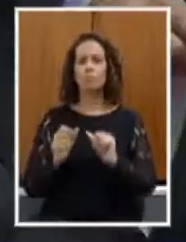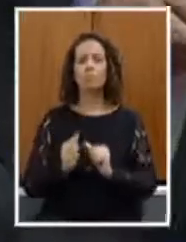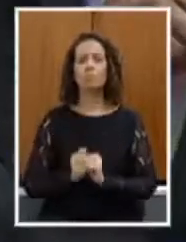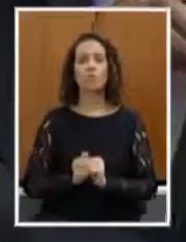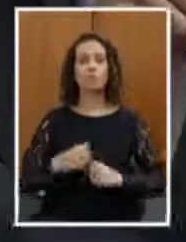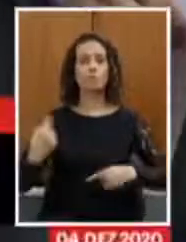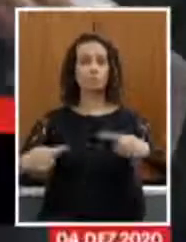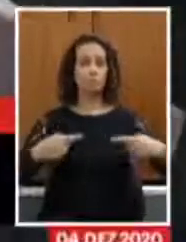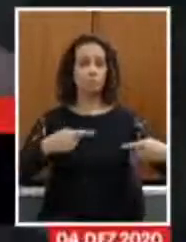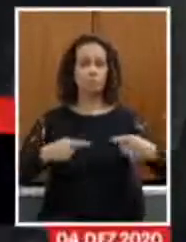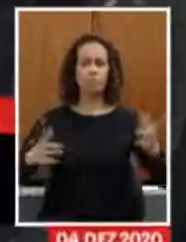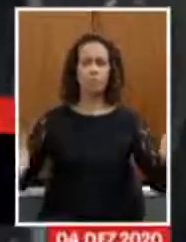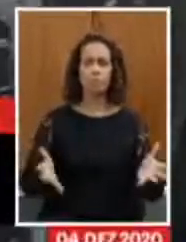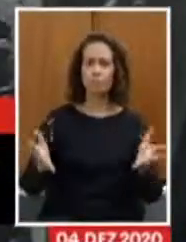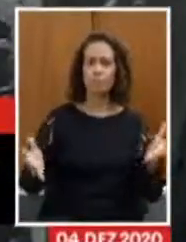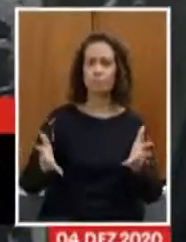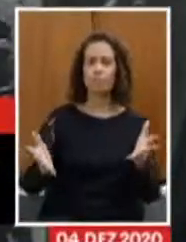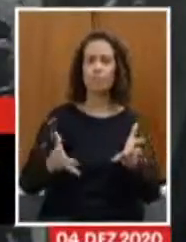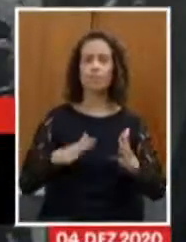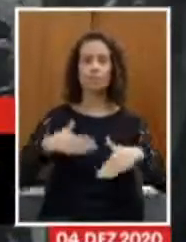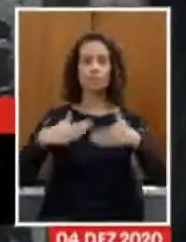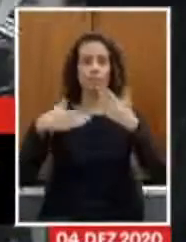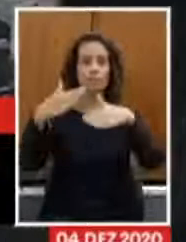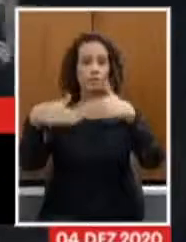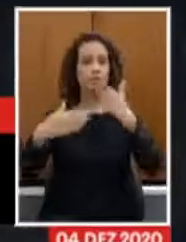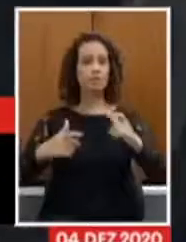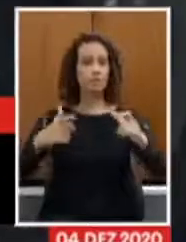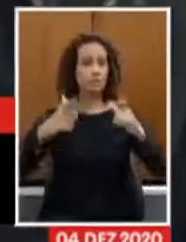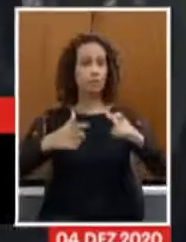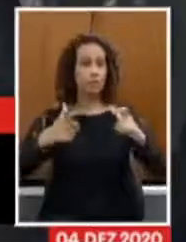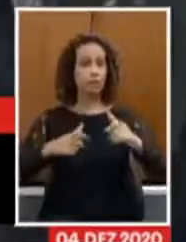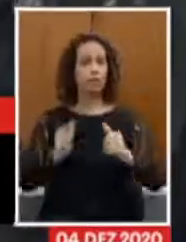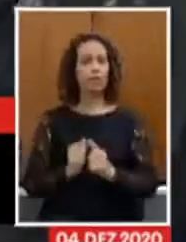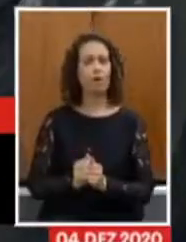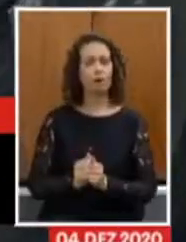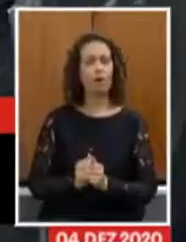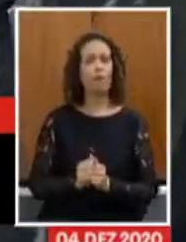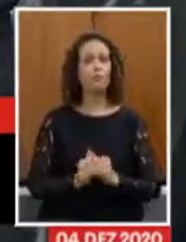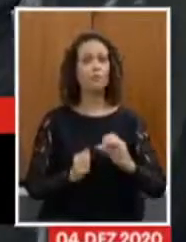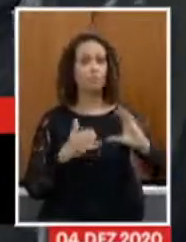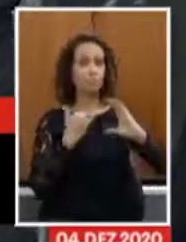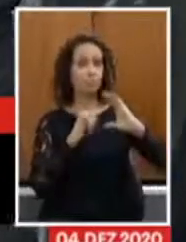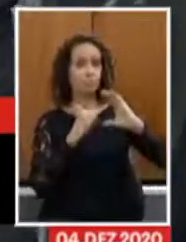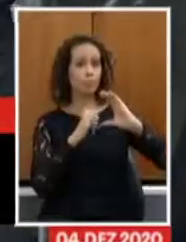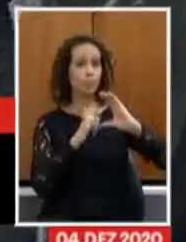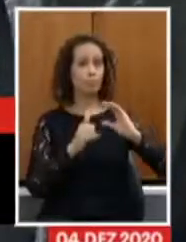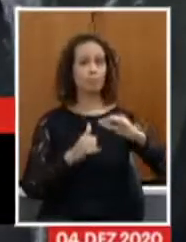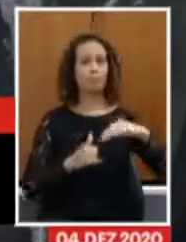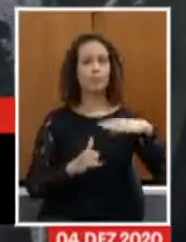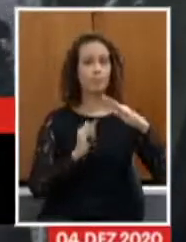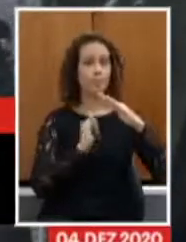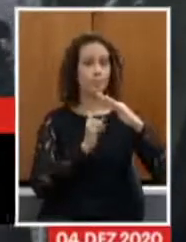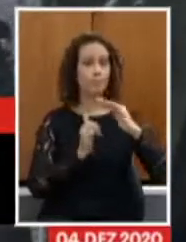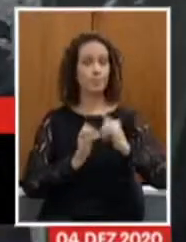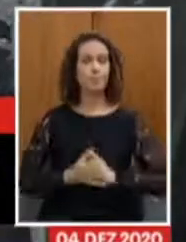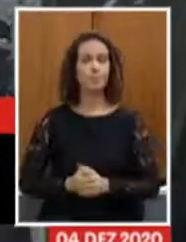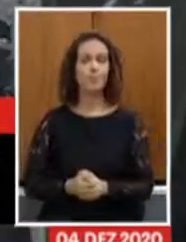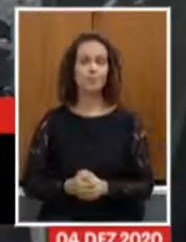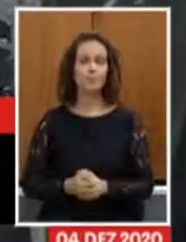estímulo, incentivo e promoção ao desenvolvimento local de startups. A Comissão de Justiça conclui